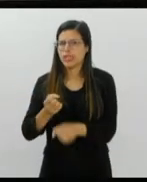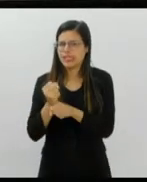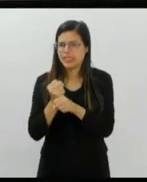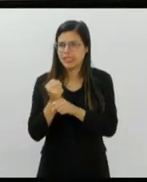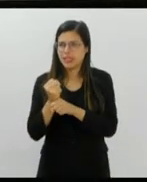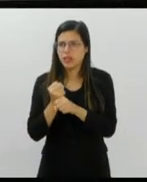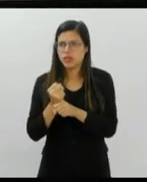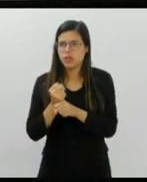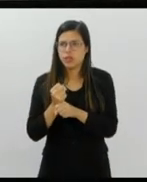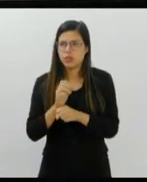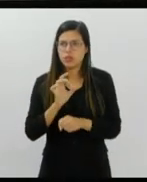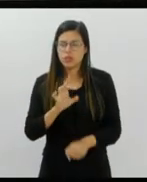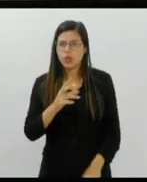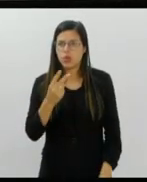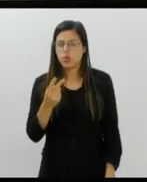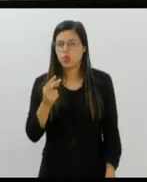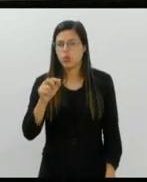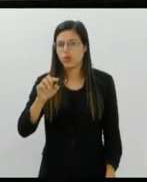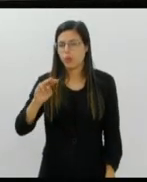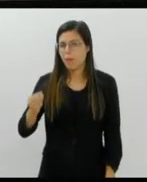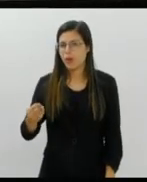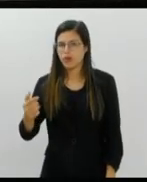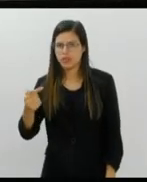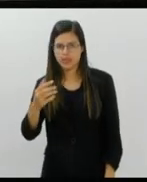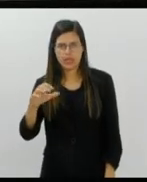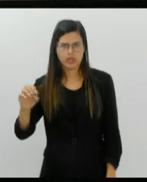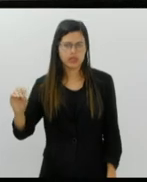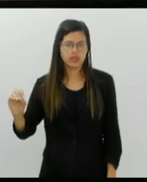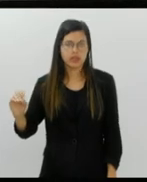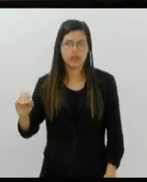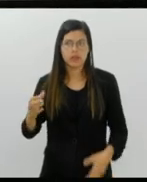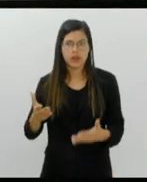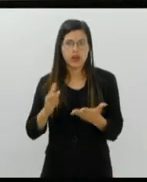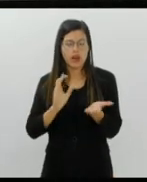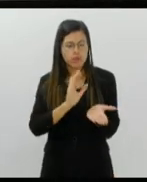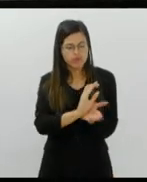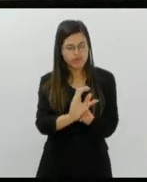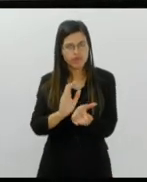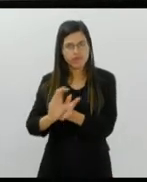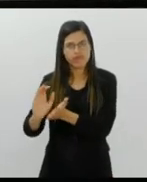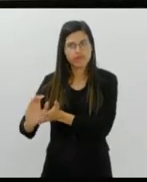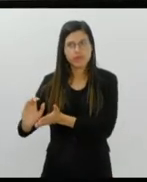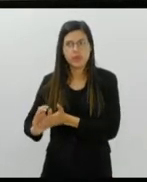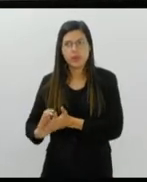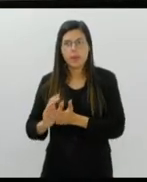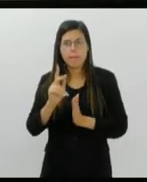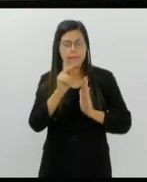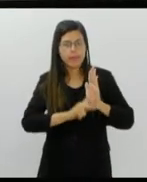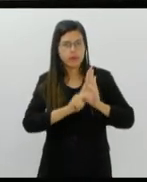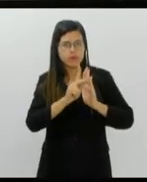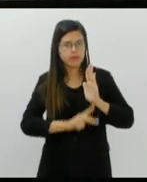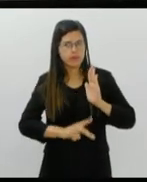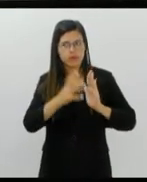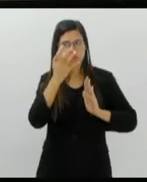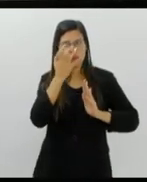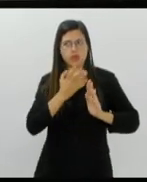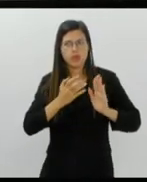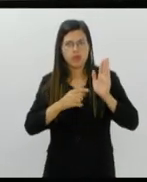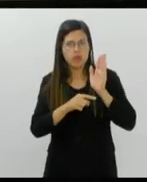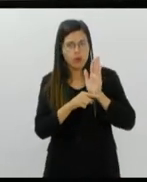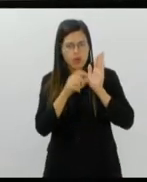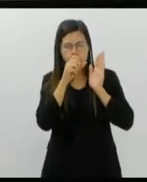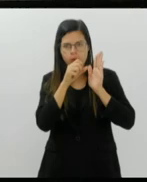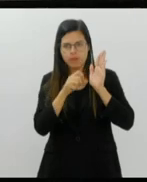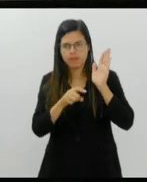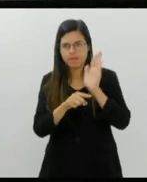apenas 2 milhões 700 nós queremos sim direcionar as verbas para projetos sérios como esse ajudando no que